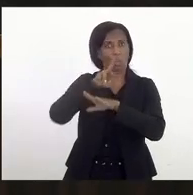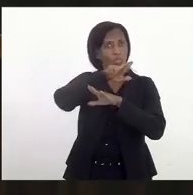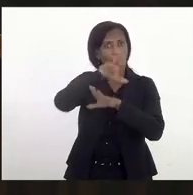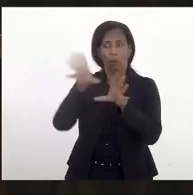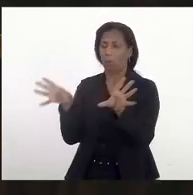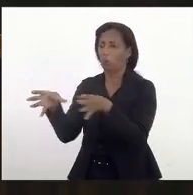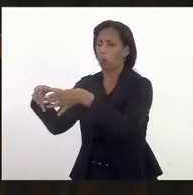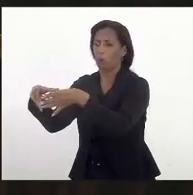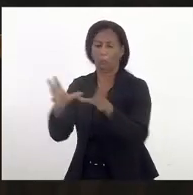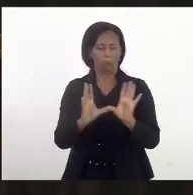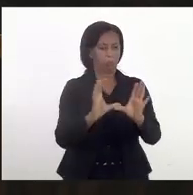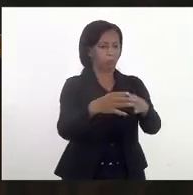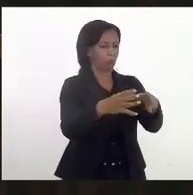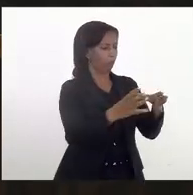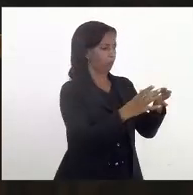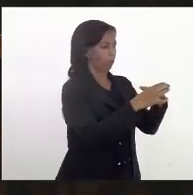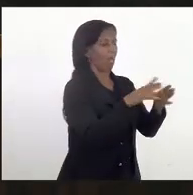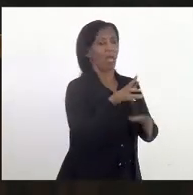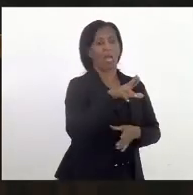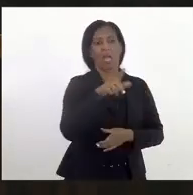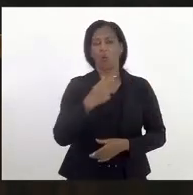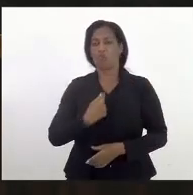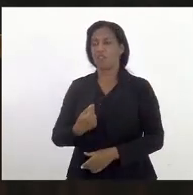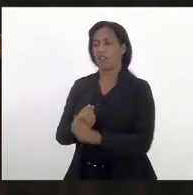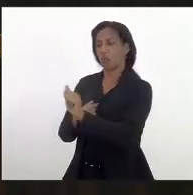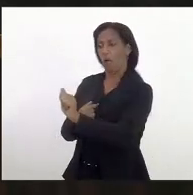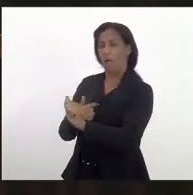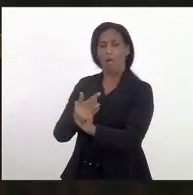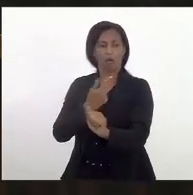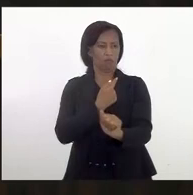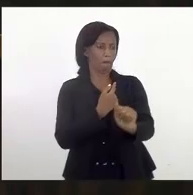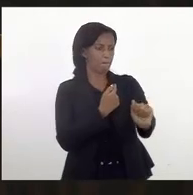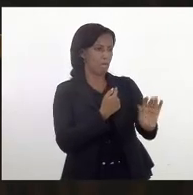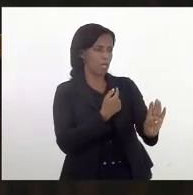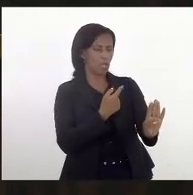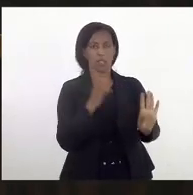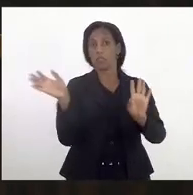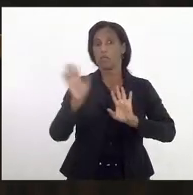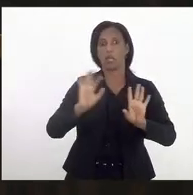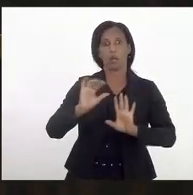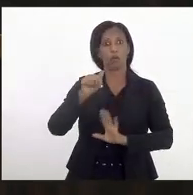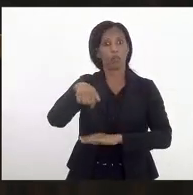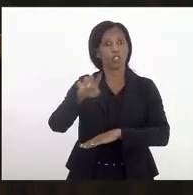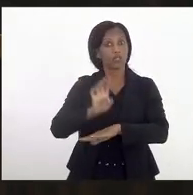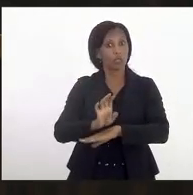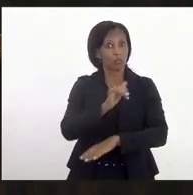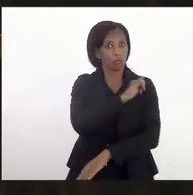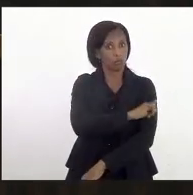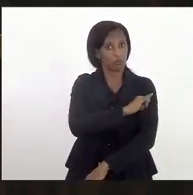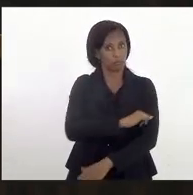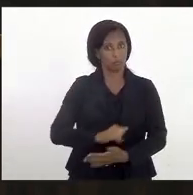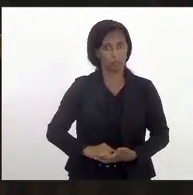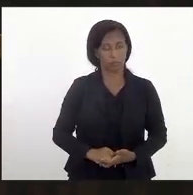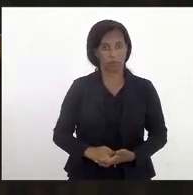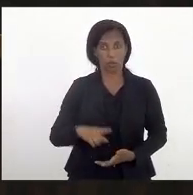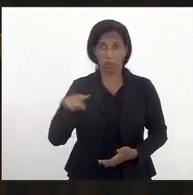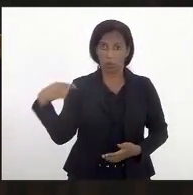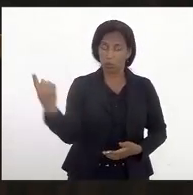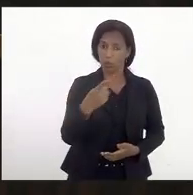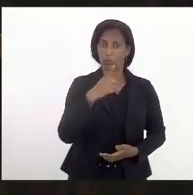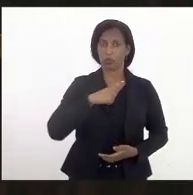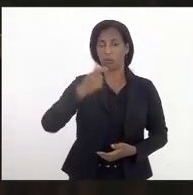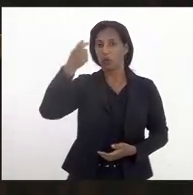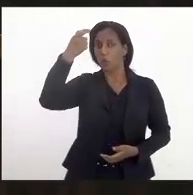nenhum e não era o governador ao beoncé aqui é o estado do Rio E aí e nós temos a consciência